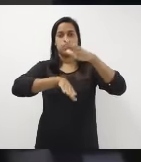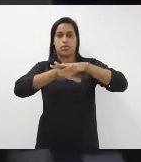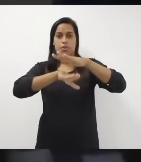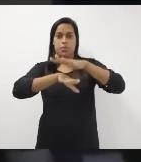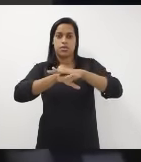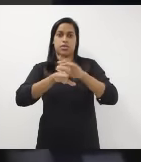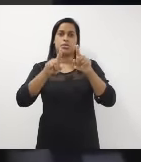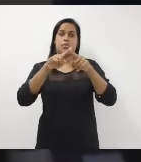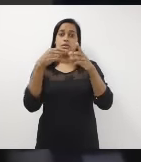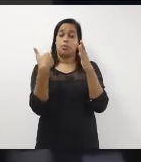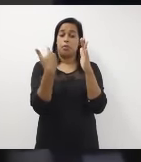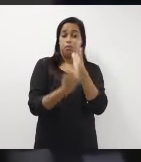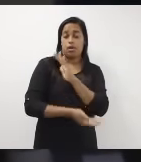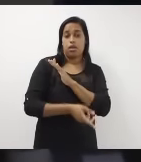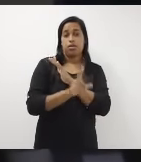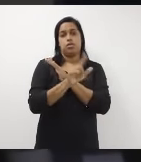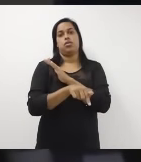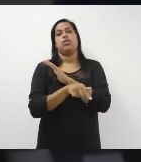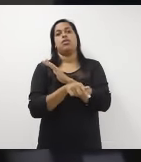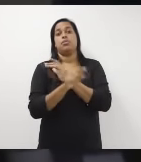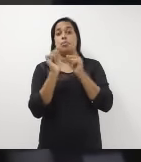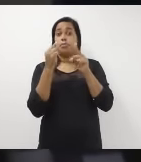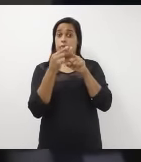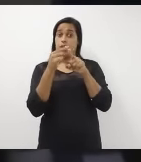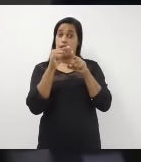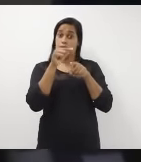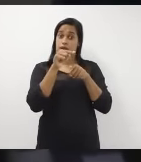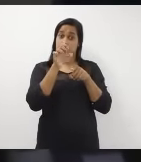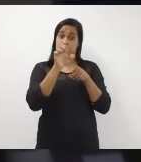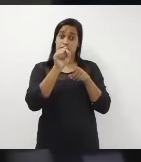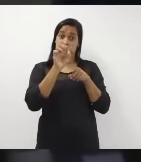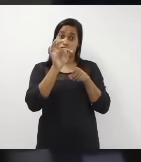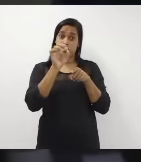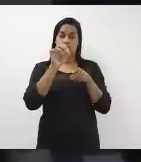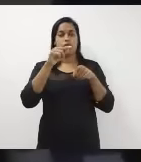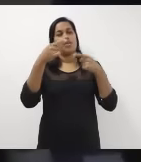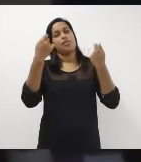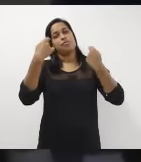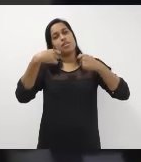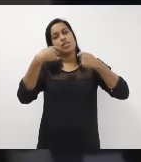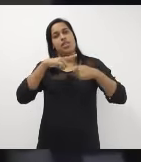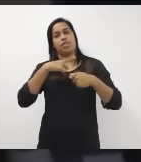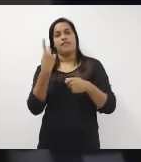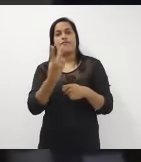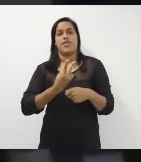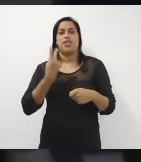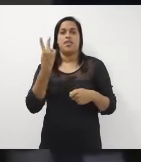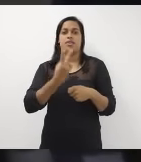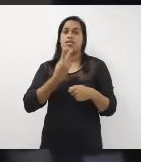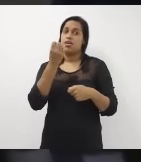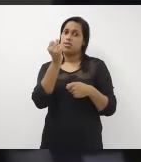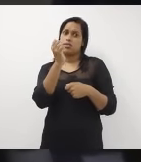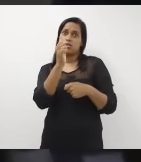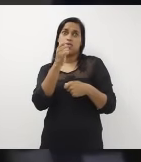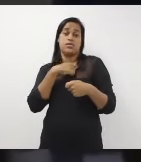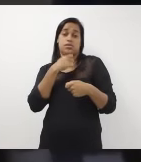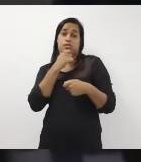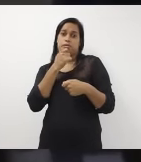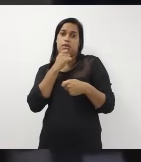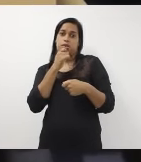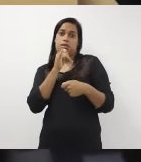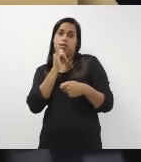gerar perda, porque parte desse estoque pode ter prazo de validade. Então, se você não dimensiona bem, você corre